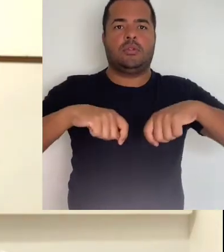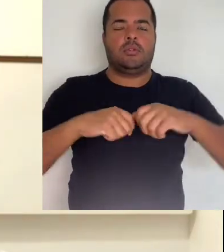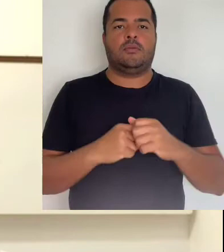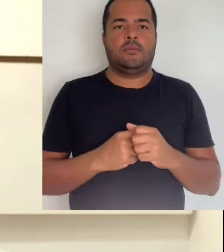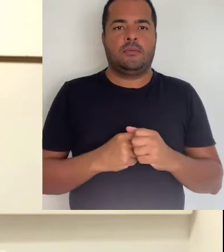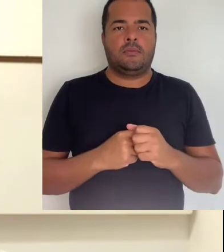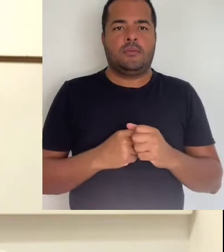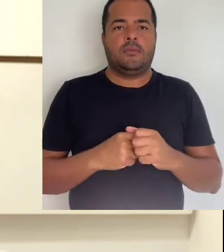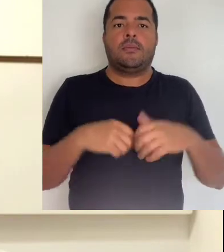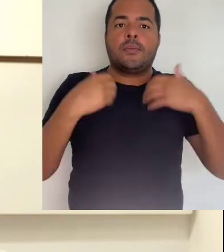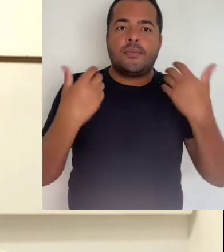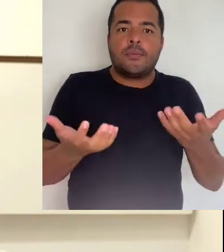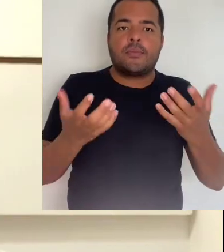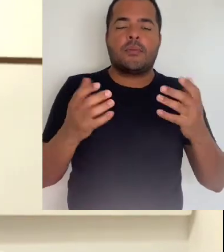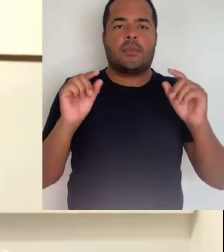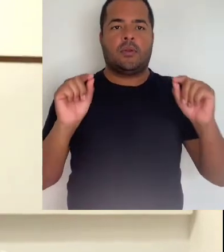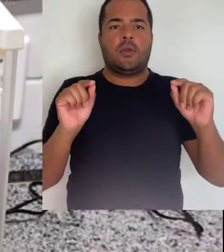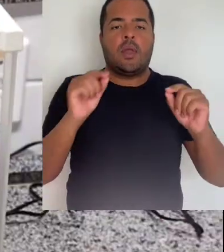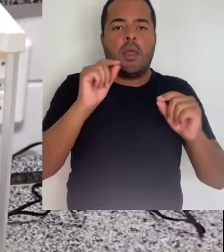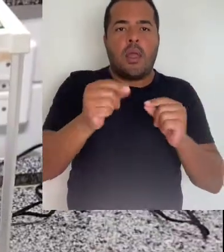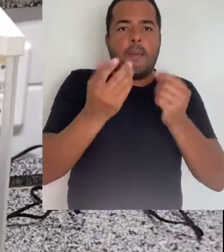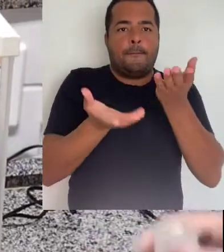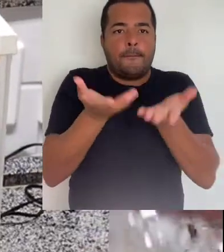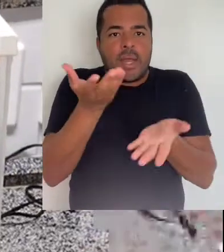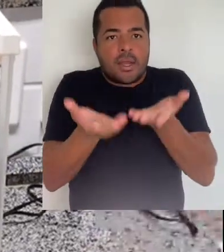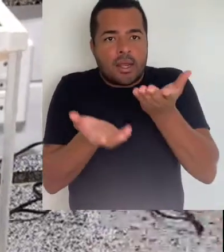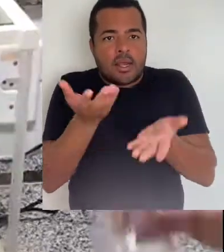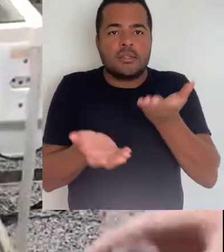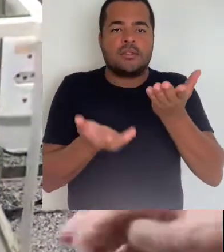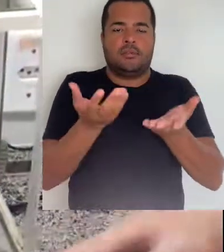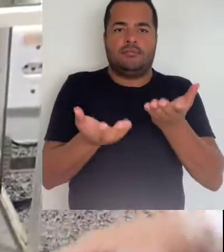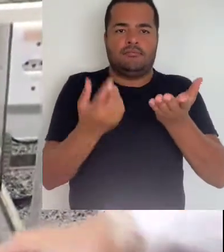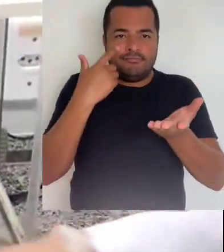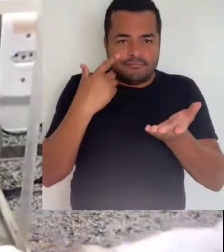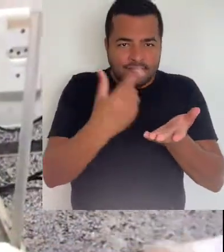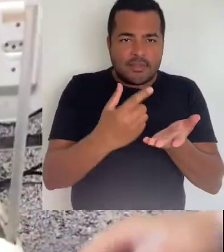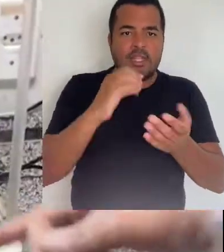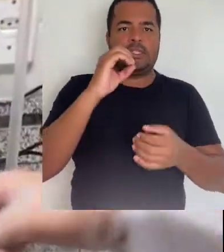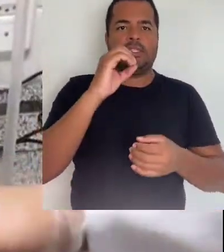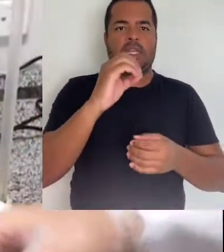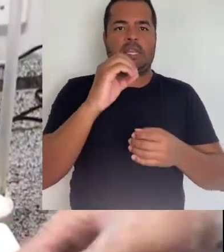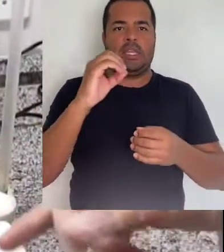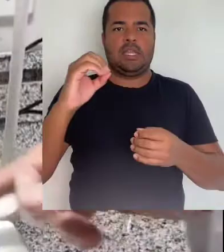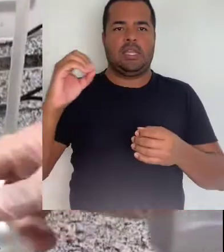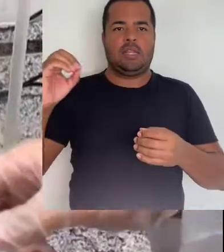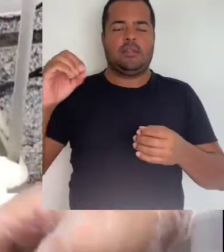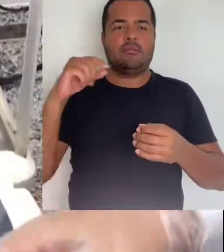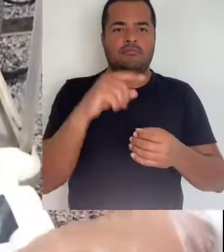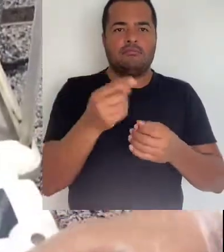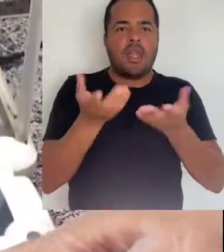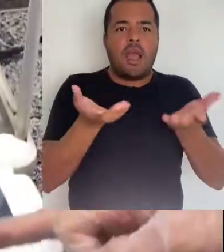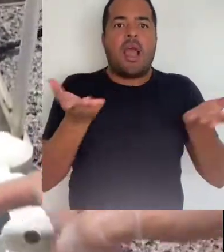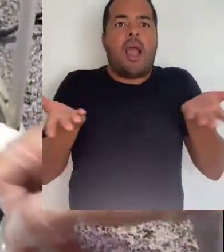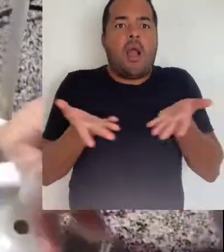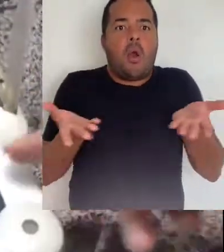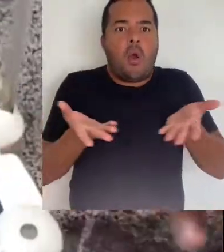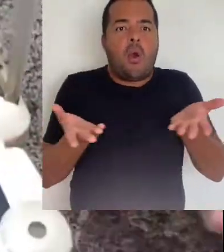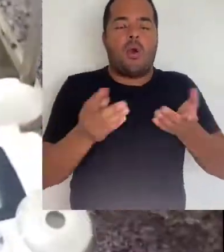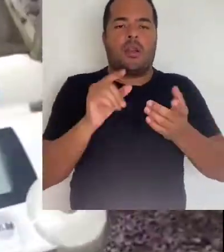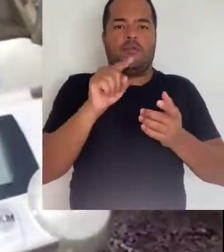Então, é justamente o próximo passo do nosso experimento. Então, pessoal, balança parada, né,